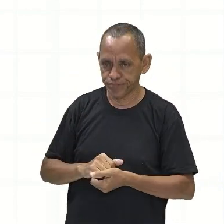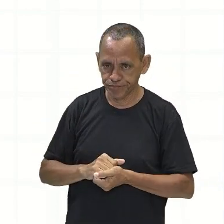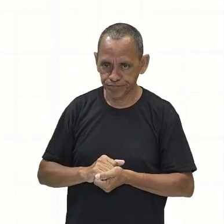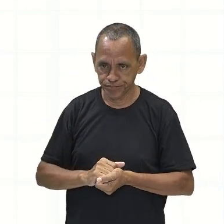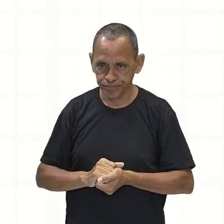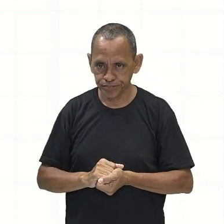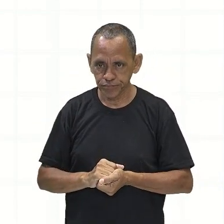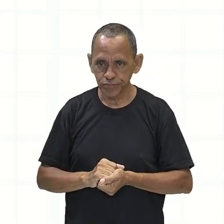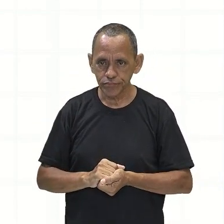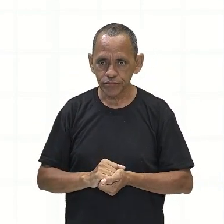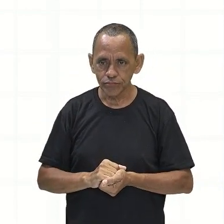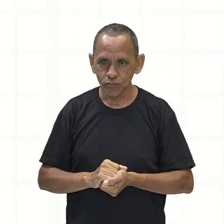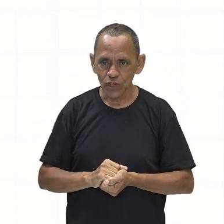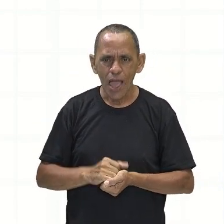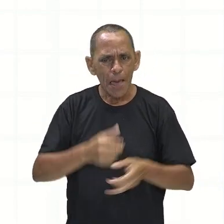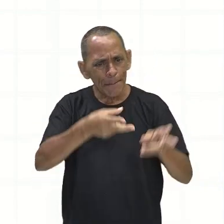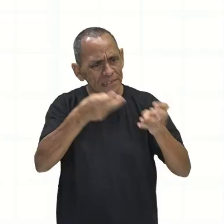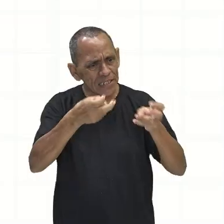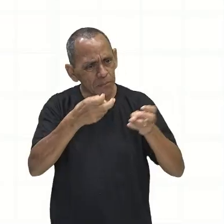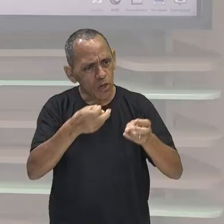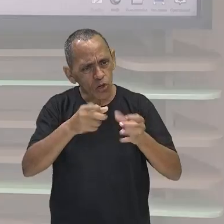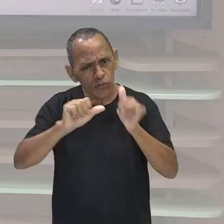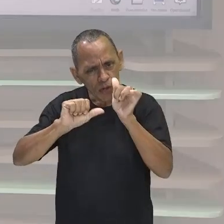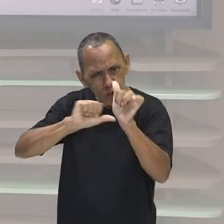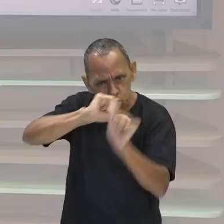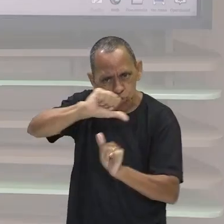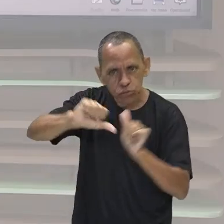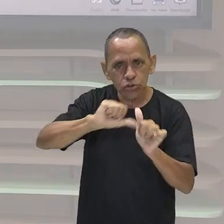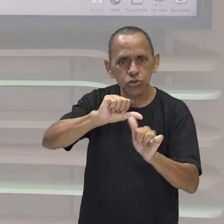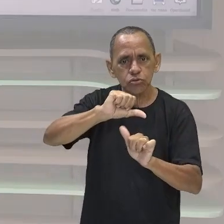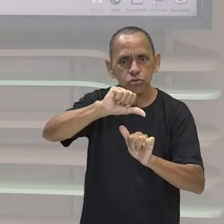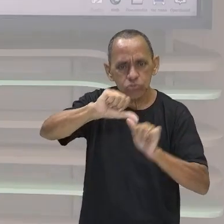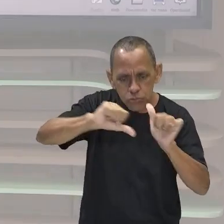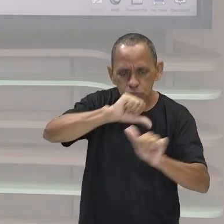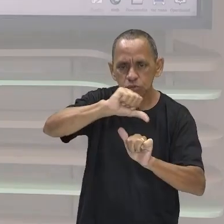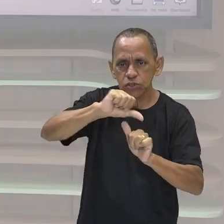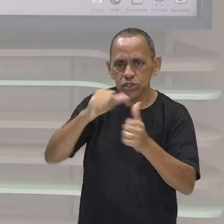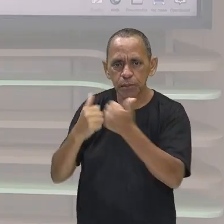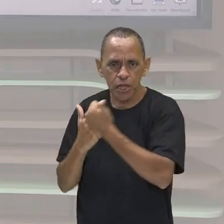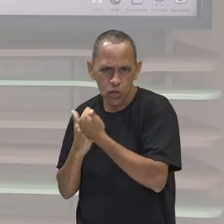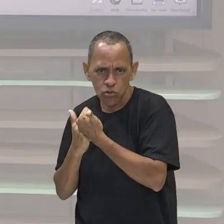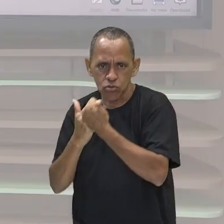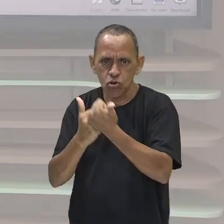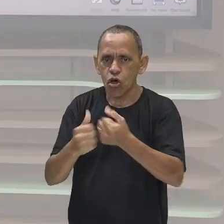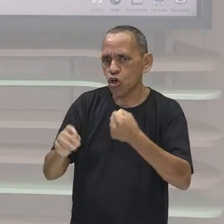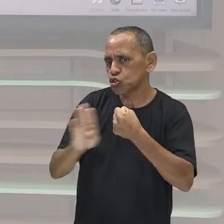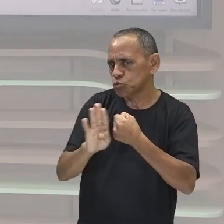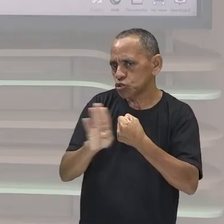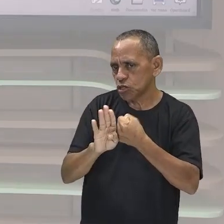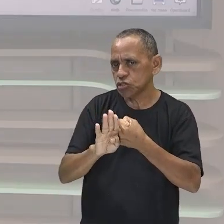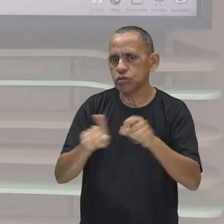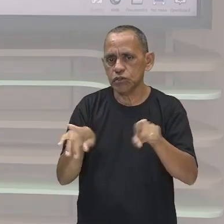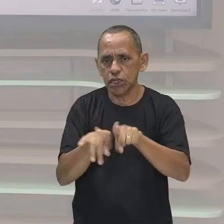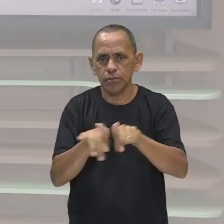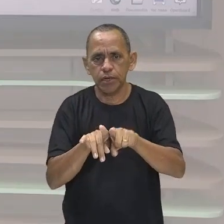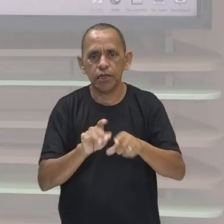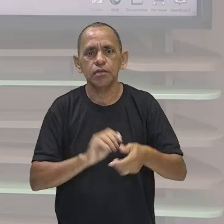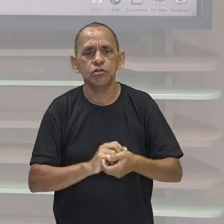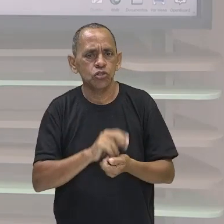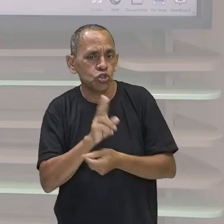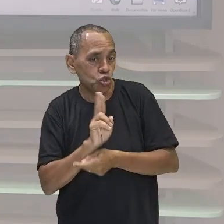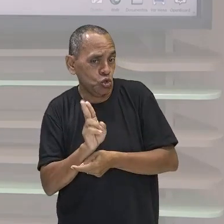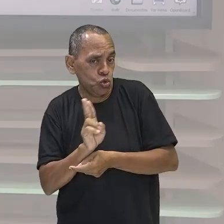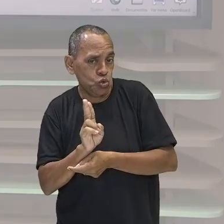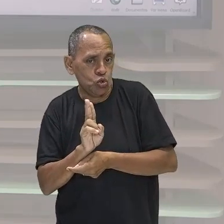os nomes, vão retomando, substituindo os substantivos. Substantivos, nome, é a